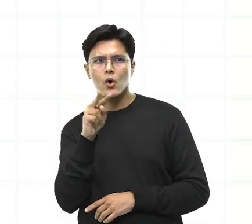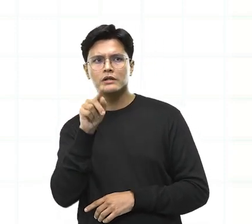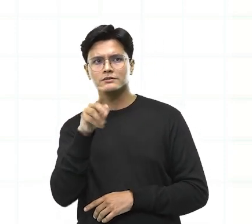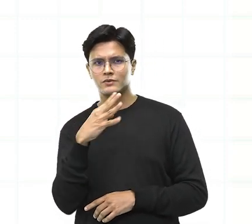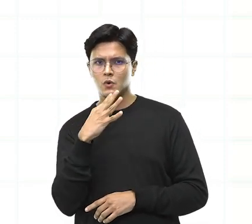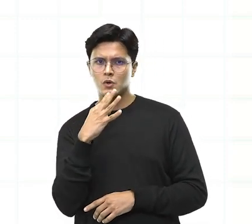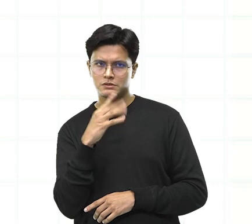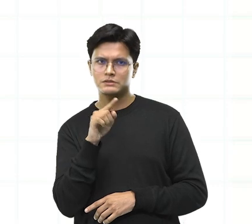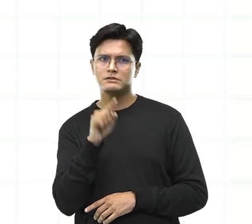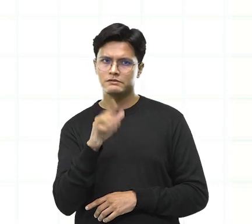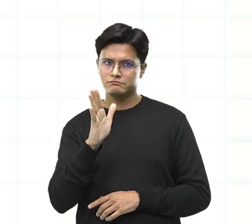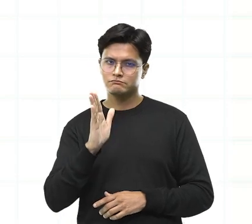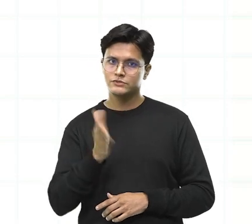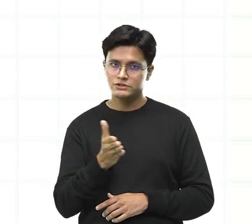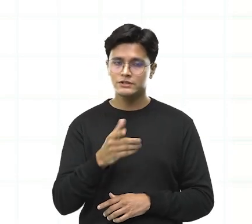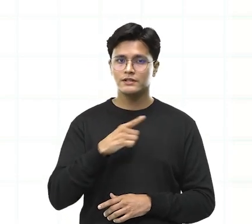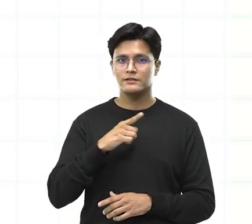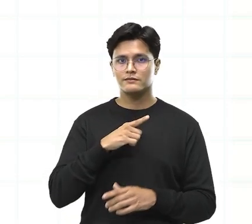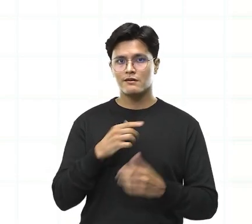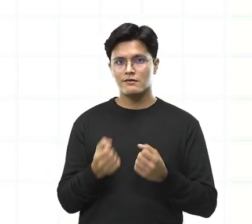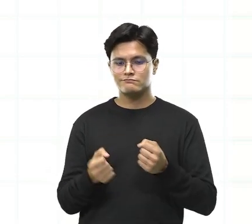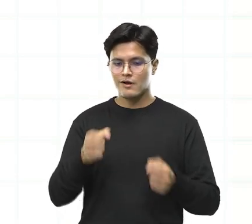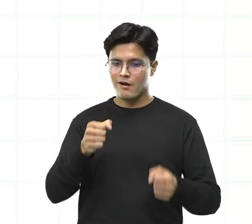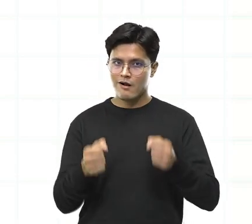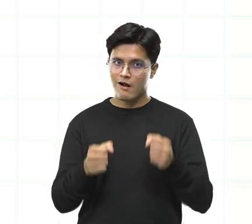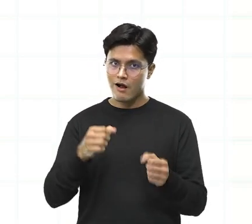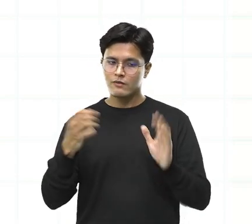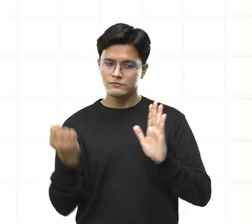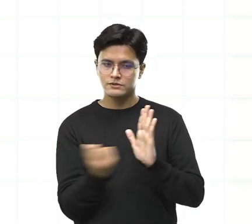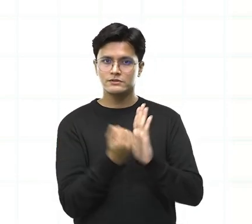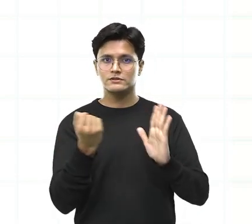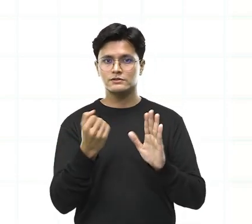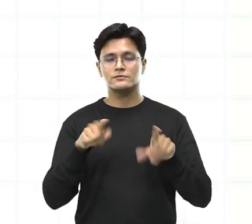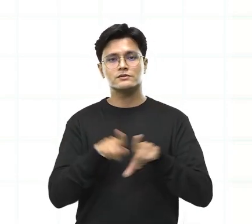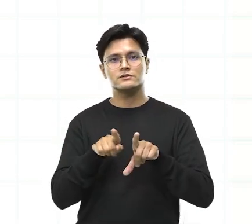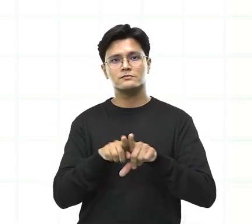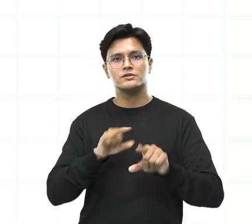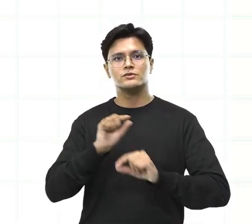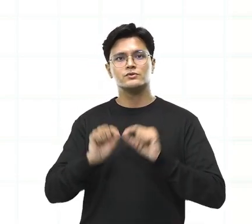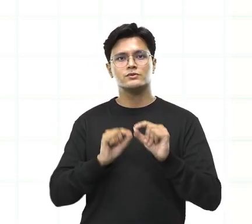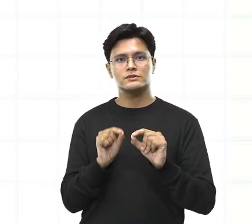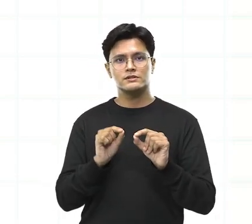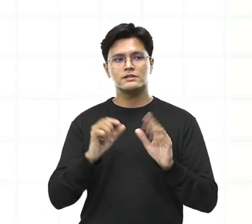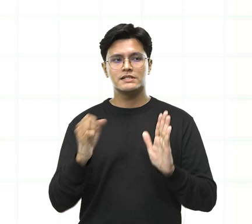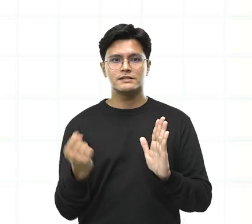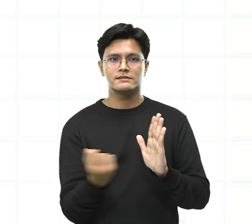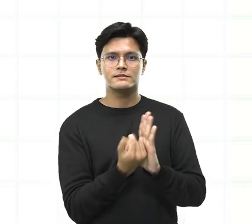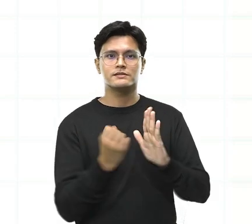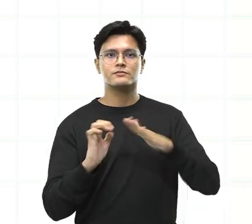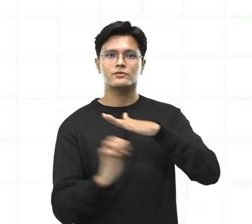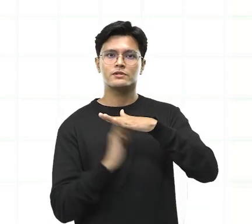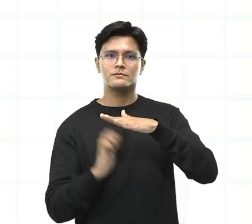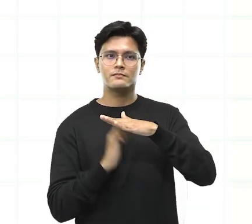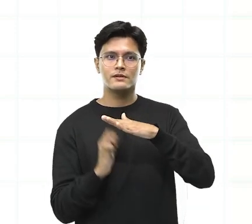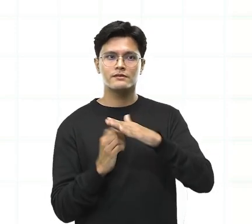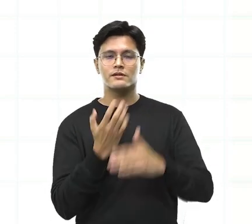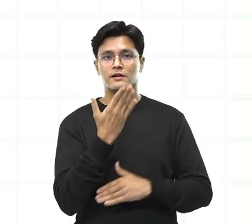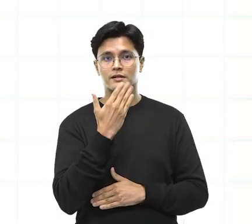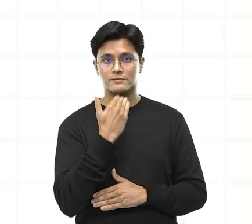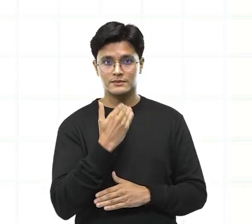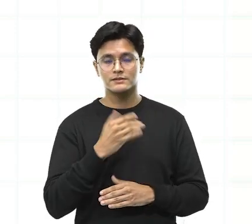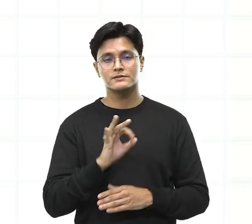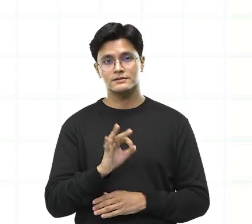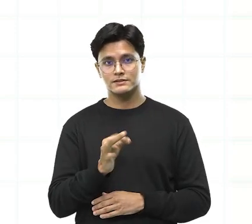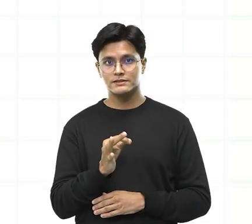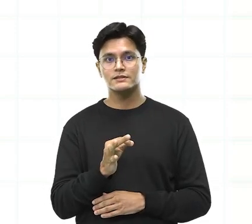de carro, símbolos, né? Símbolos de carro, símbolos de empresa de alimentação, né?